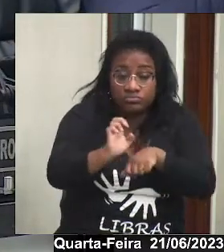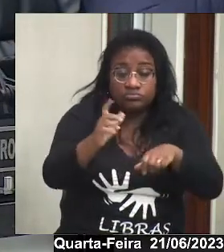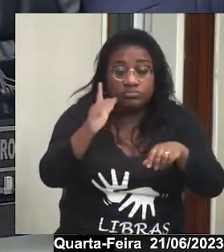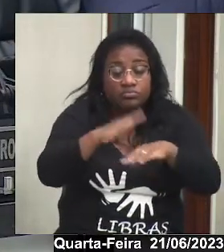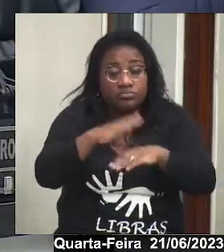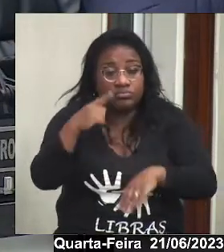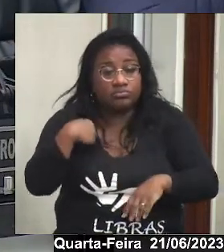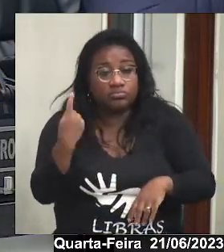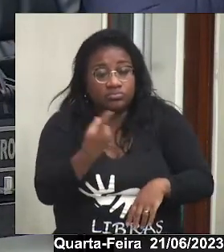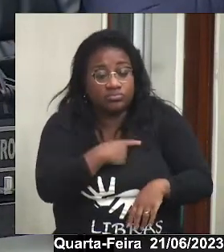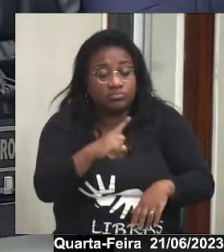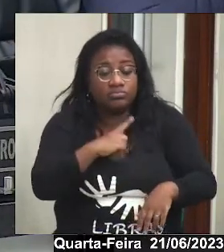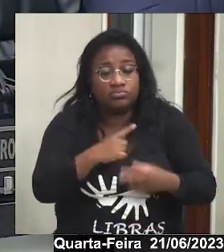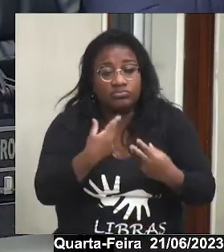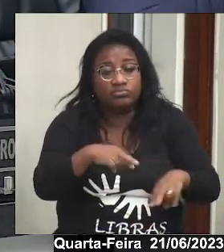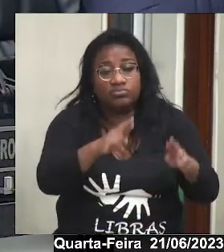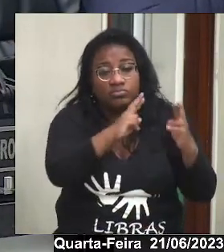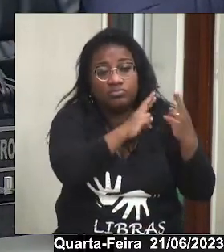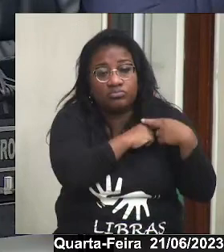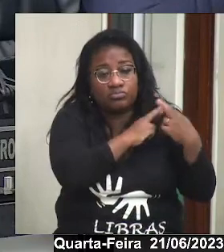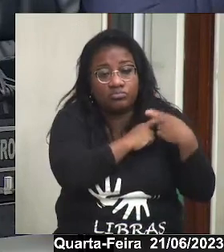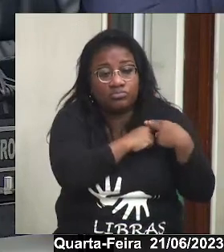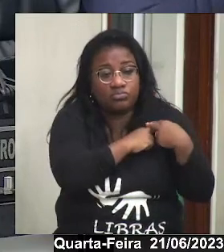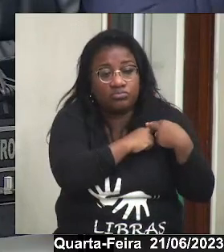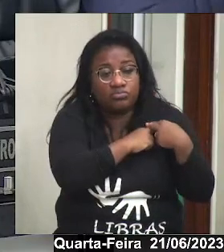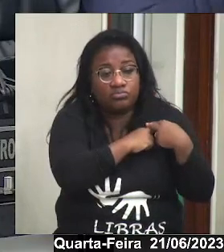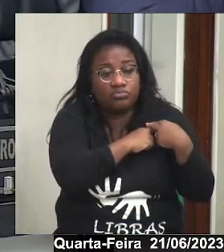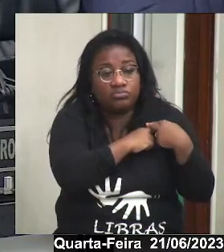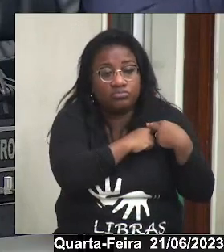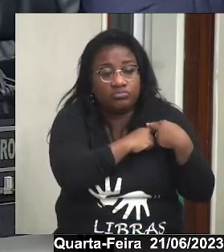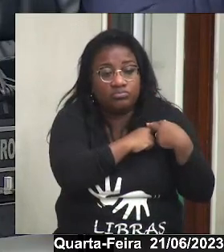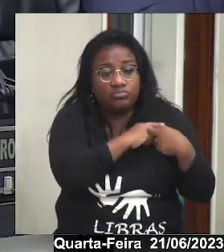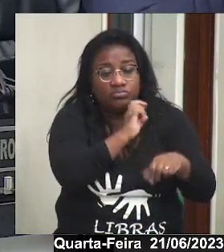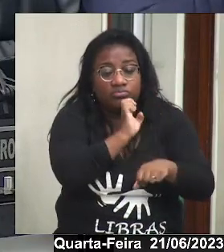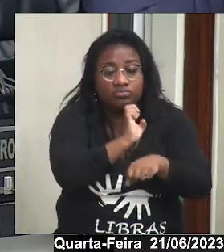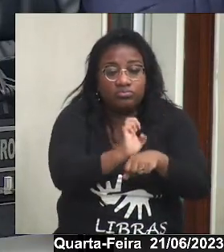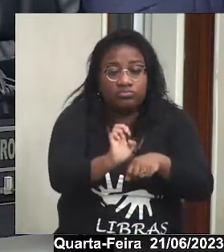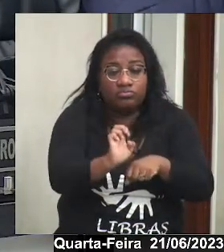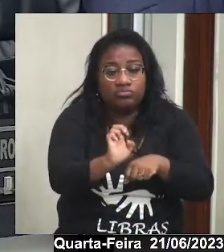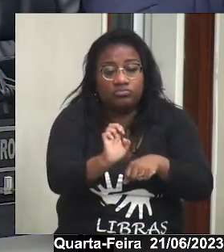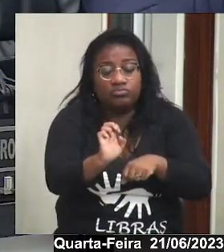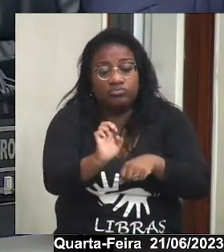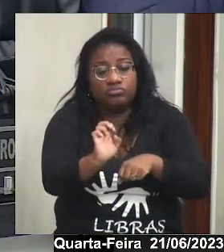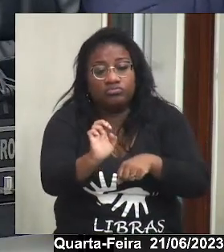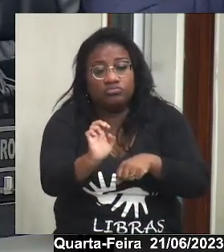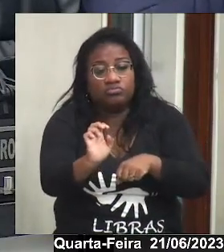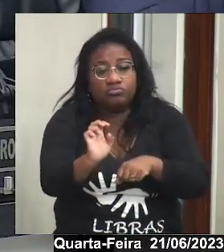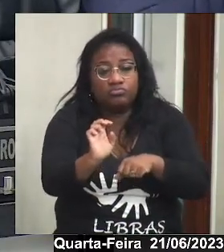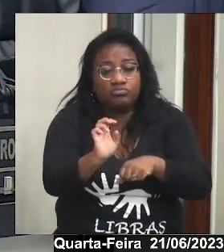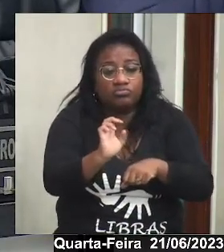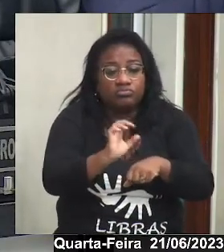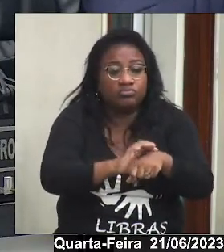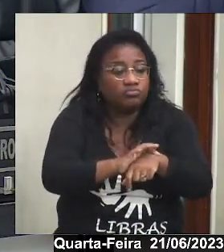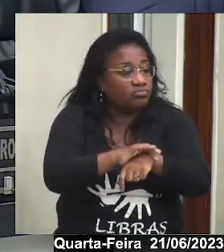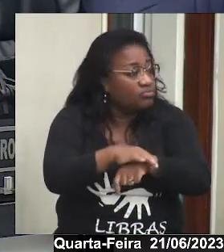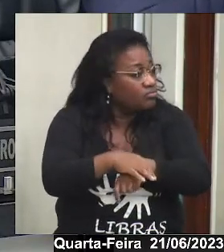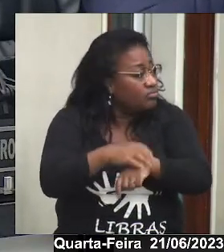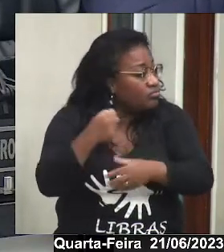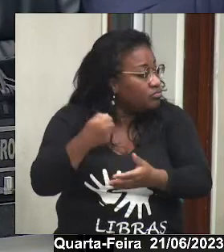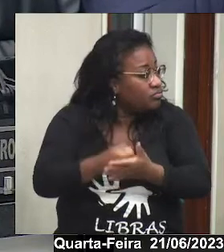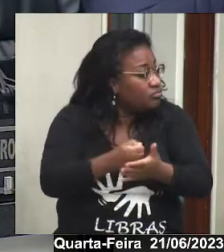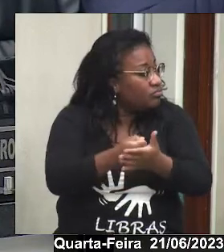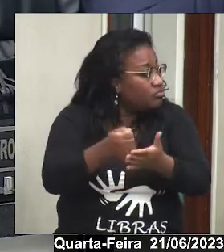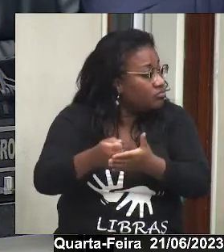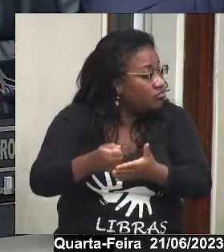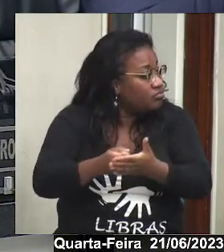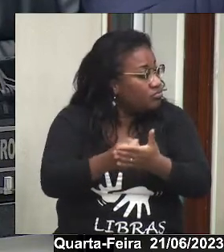nossa GCM tem agido com responsabilidade, mas não é obrigação da GCM, é obrigação do Estado de estar fazendo a segurança ostensiva. E eu vou estar